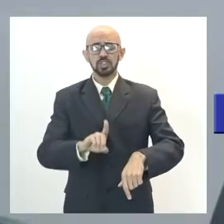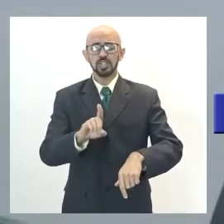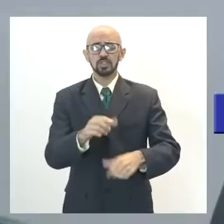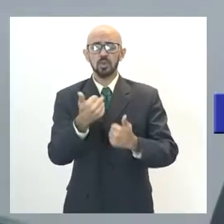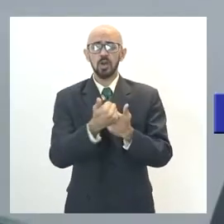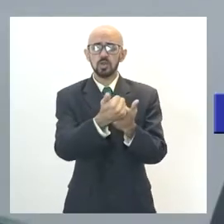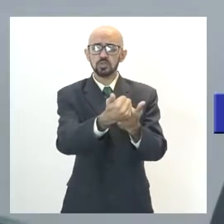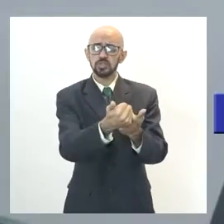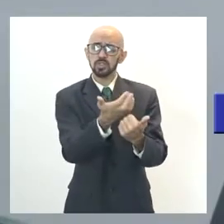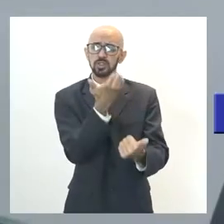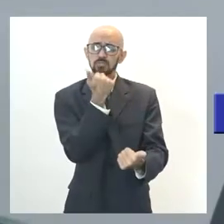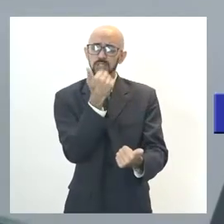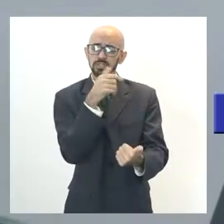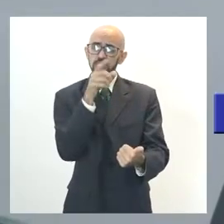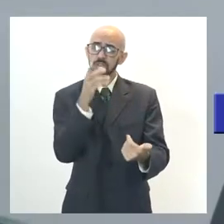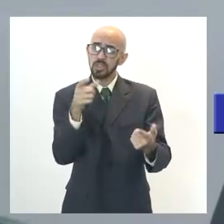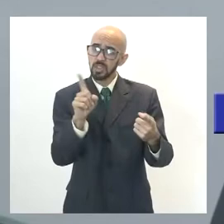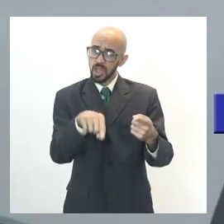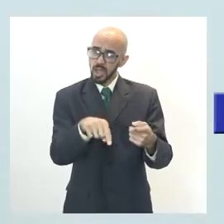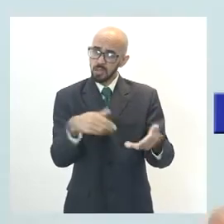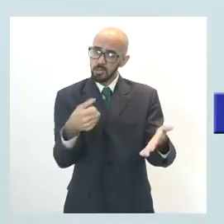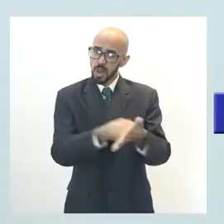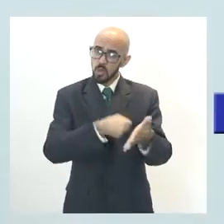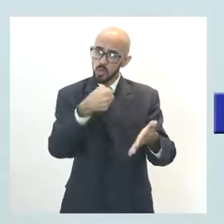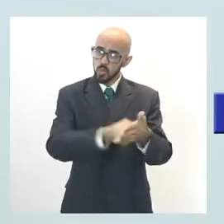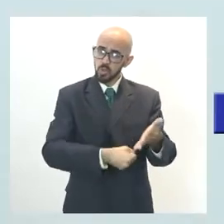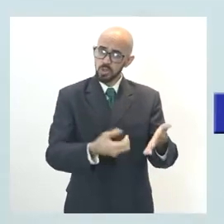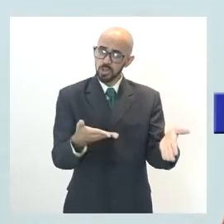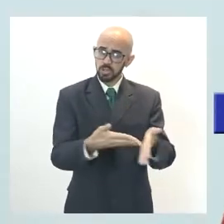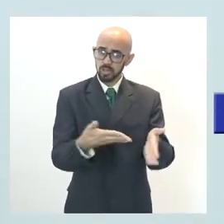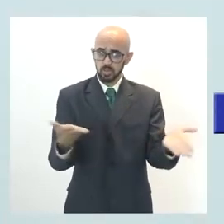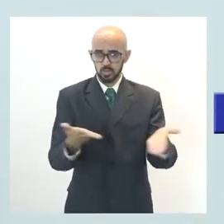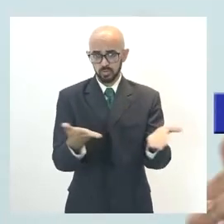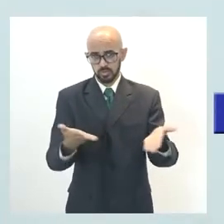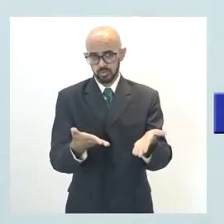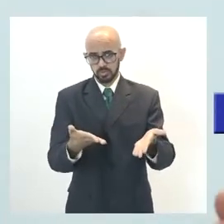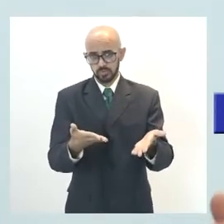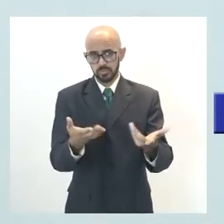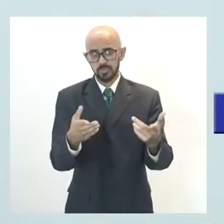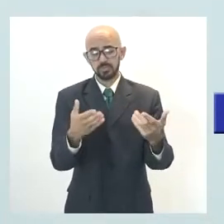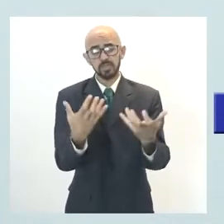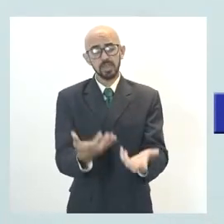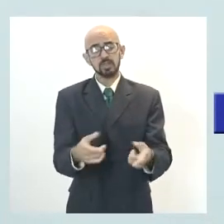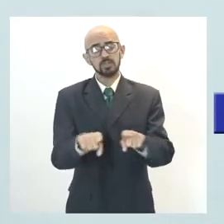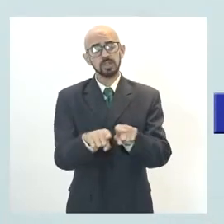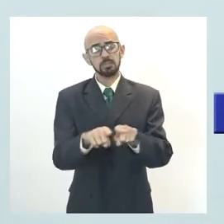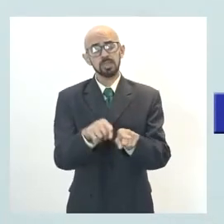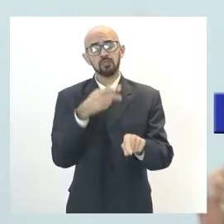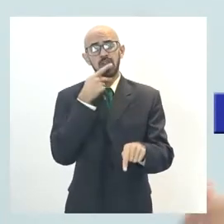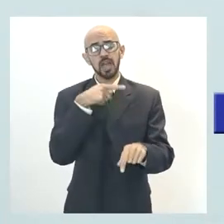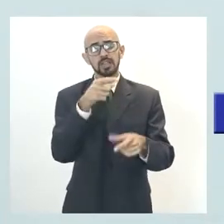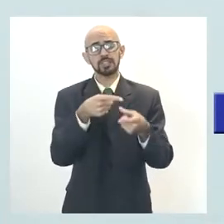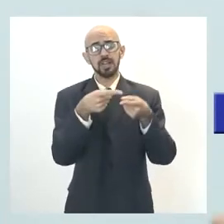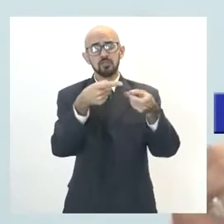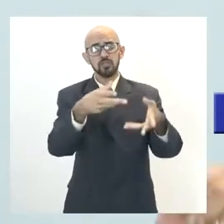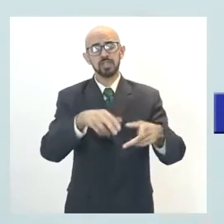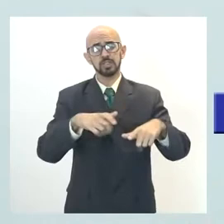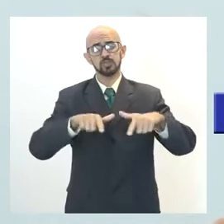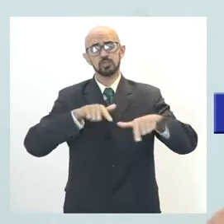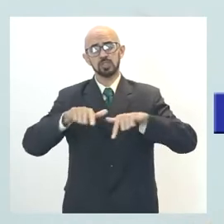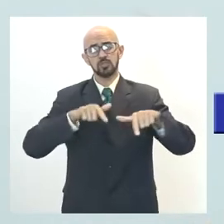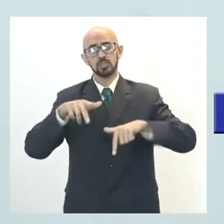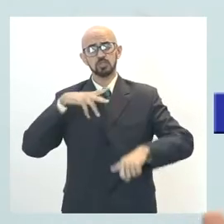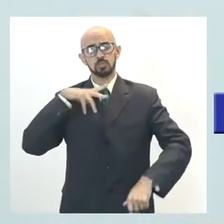peça ainda é uma luta eu quero destacar ainda a questão da privatização do serviço público por meio